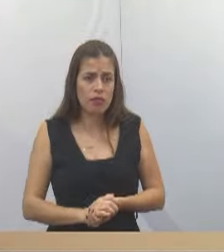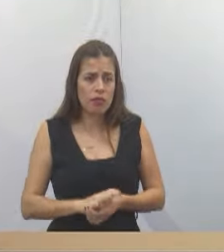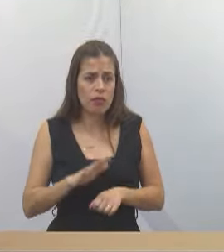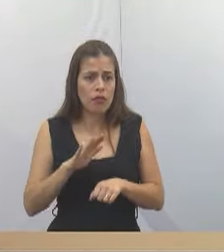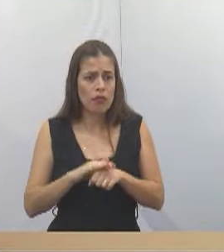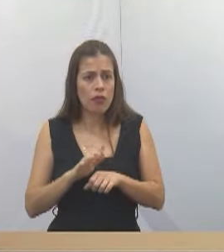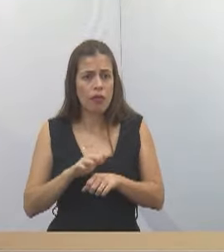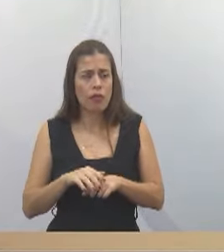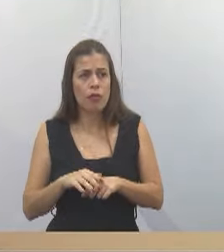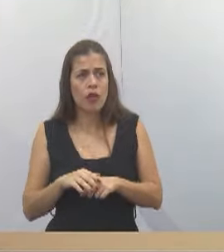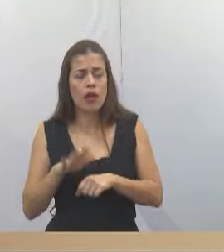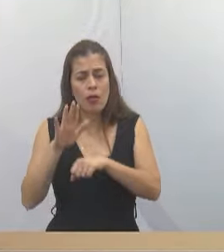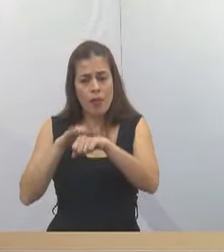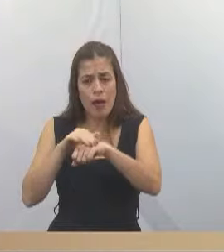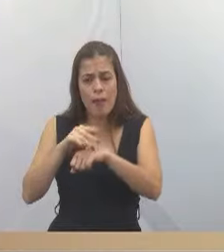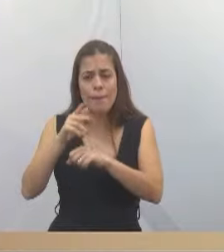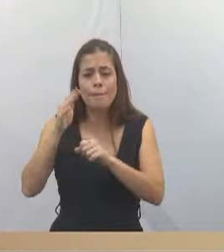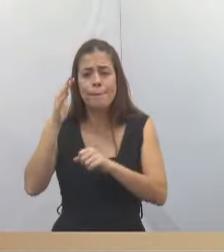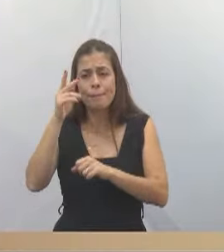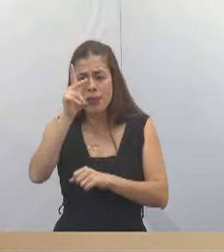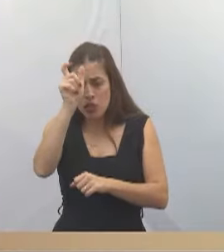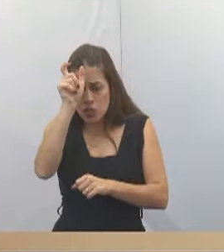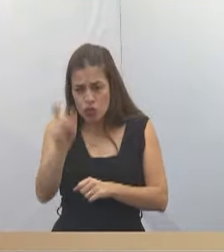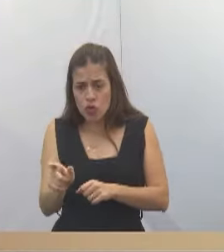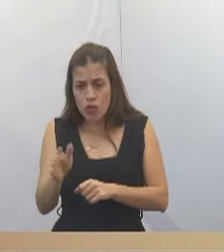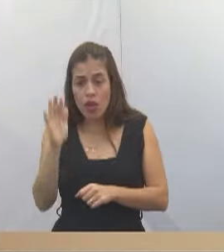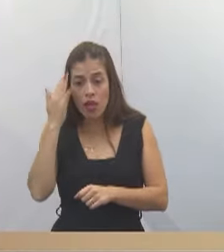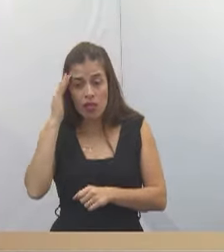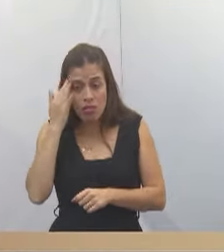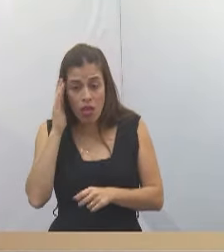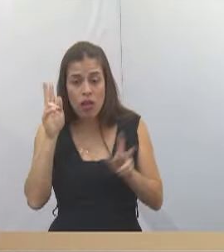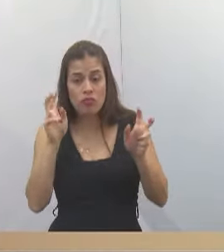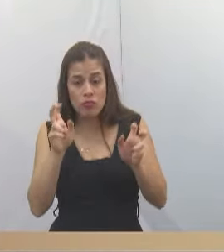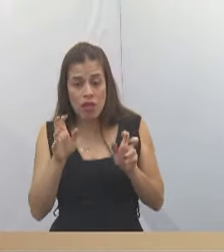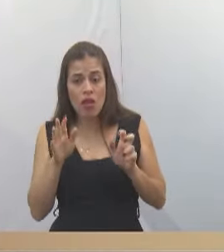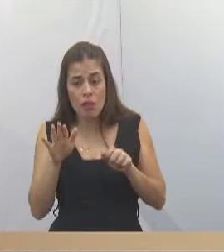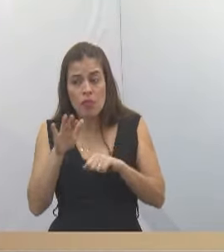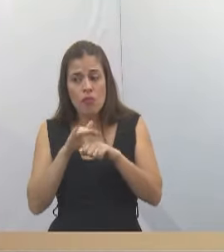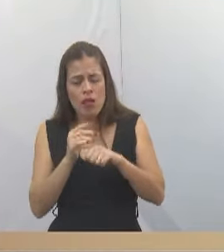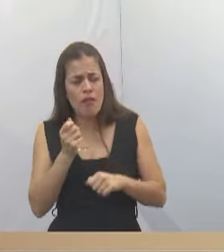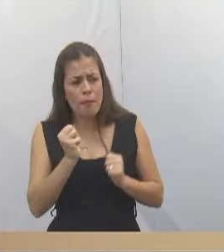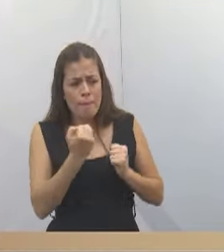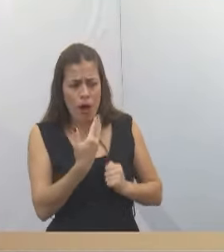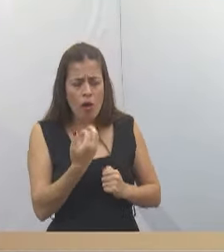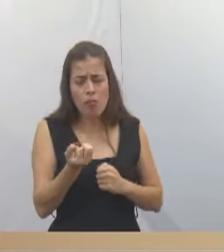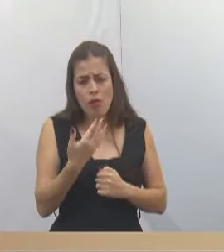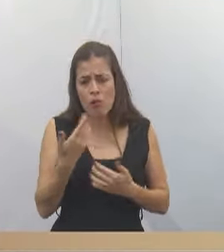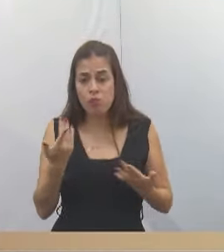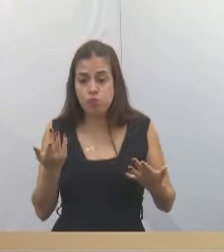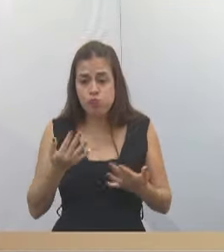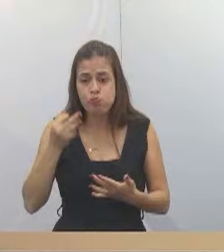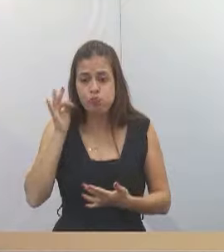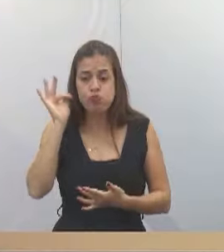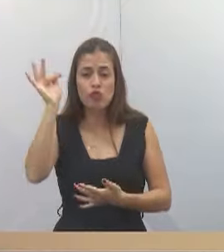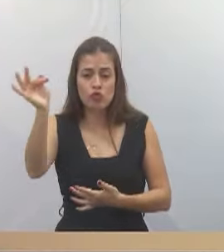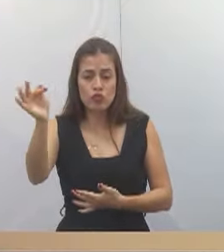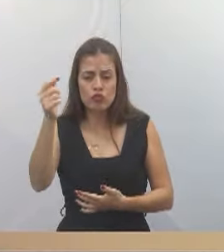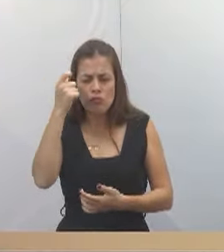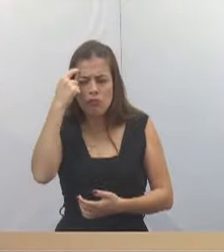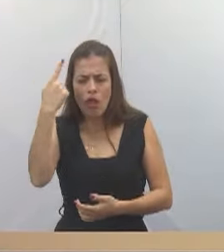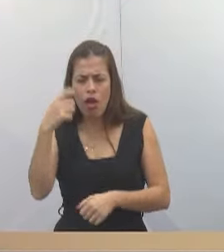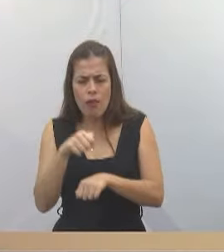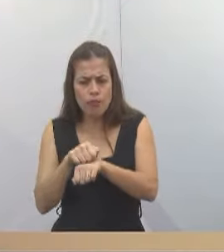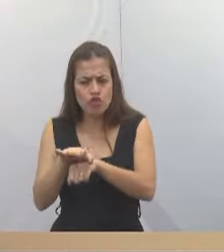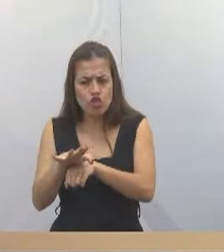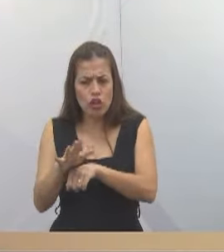realmente aquilo ali é viável ou não, fica aí uma ideia para vocês aí do futuro. Mas vamos